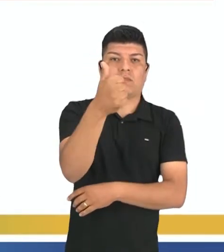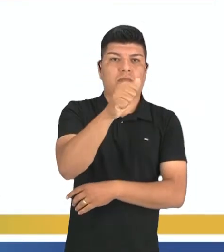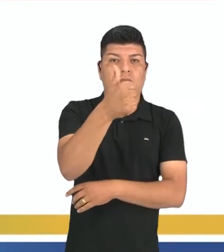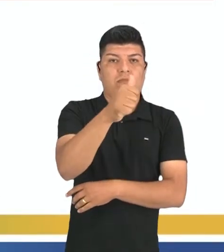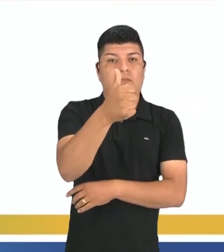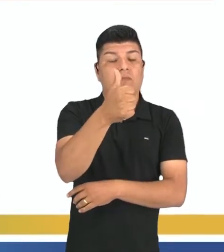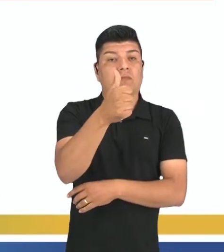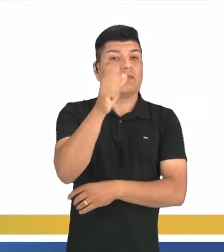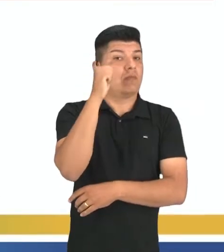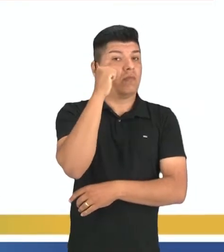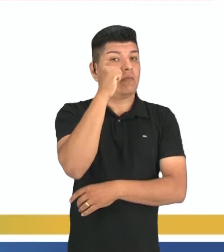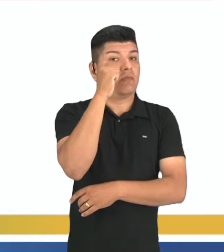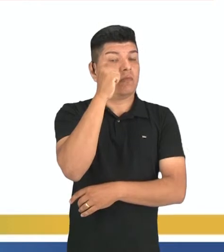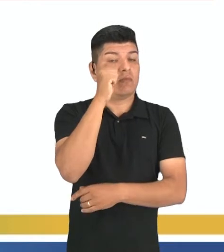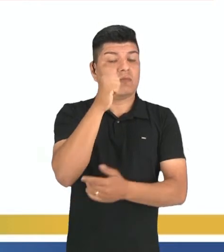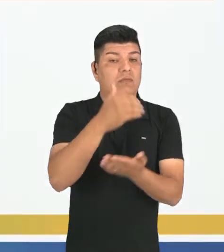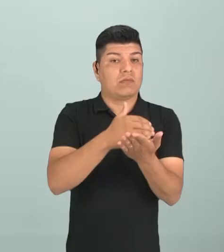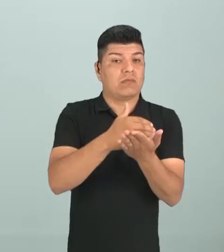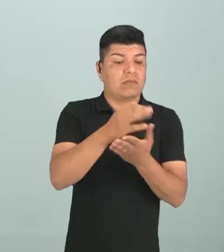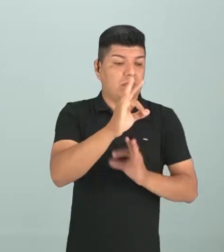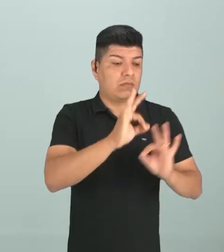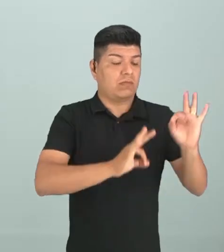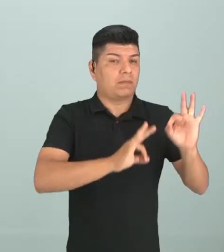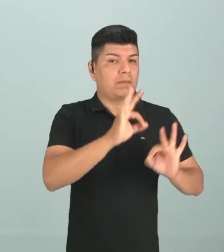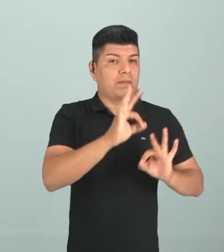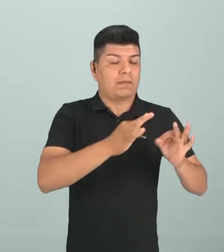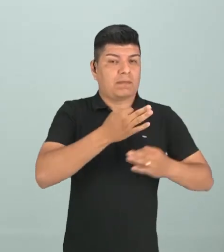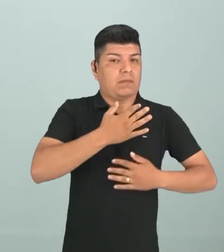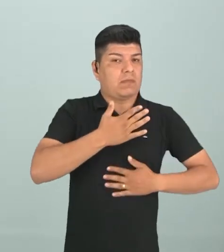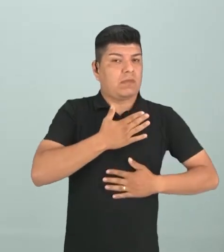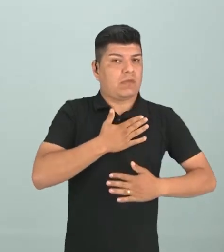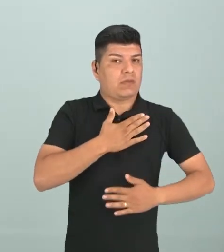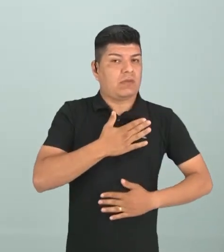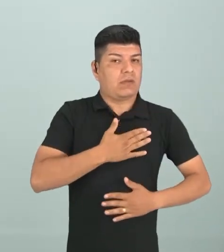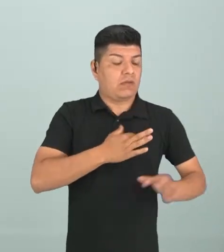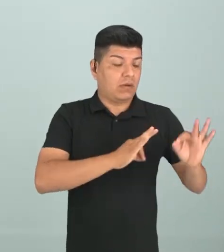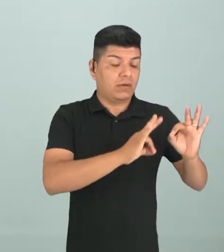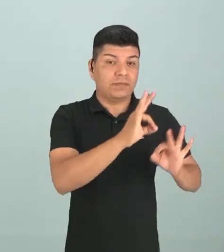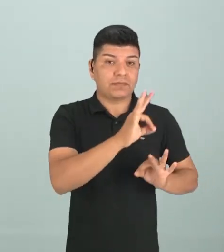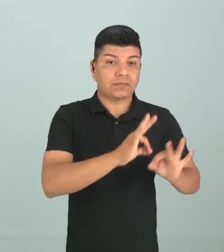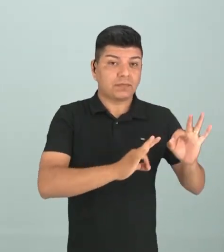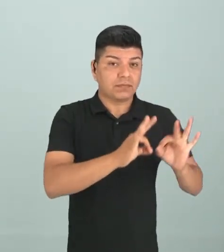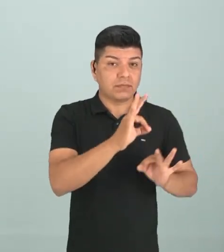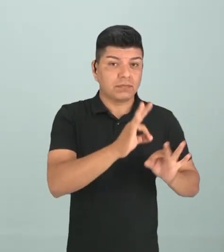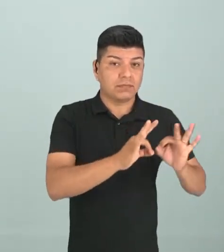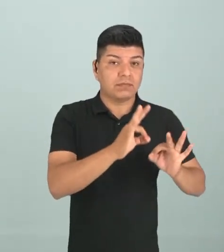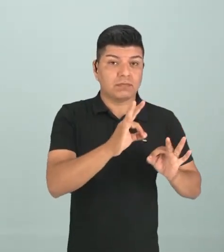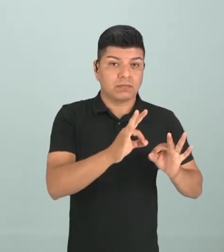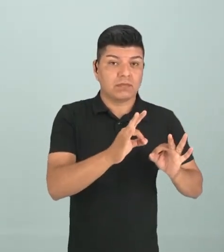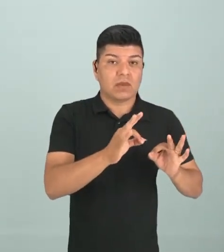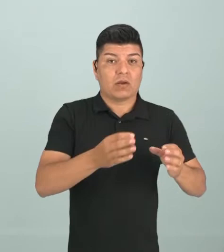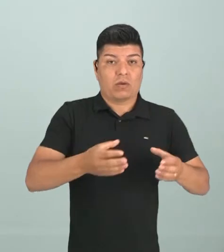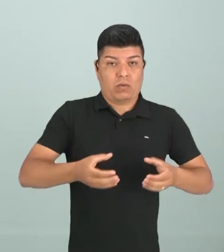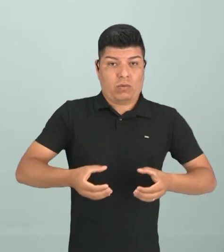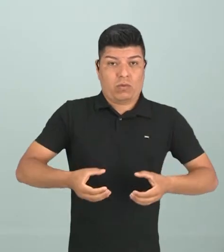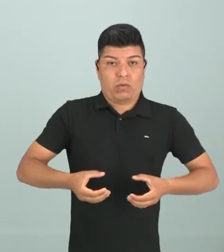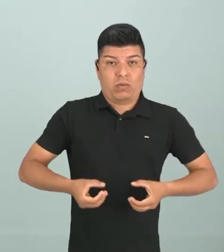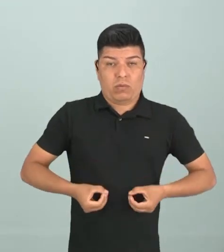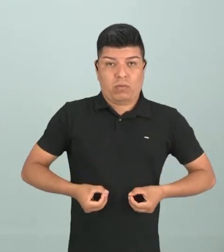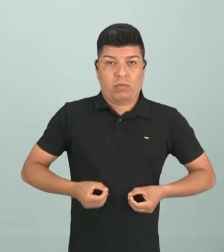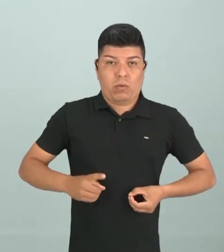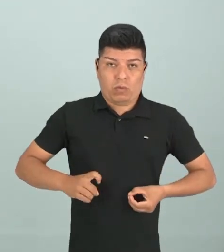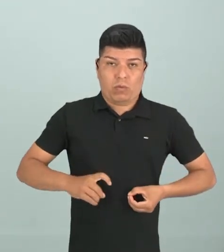a mulher está começando a se preparar, o corpo dela está se preparando para uma ovocitação, ou seja,